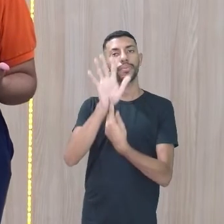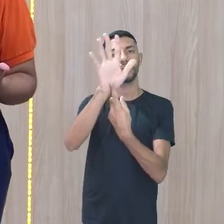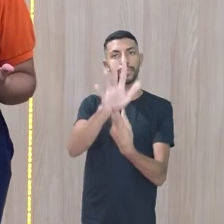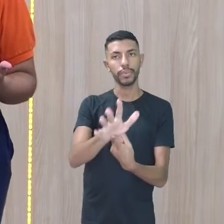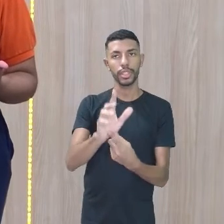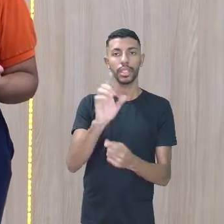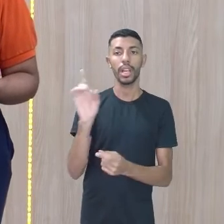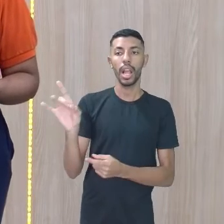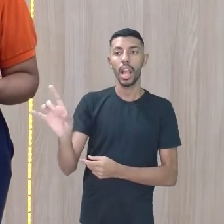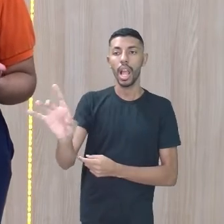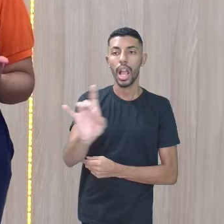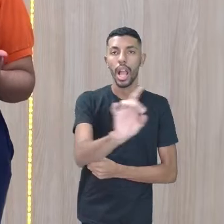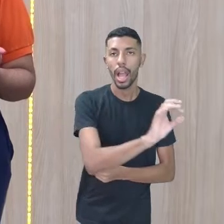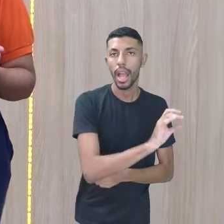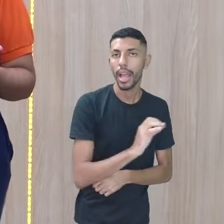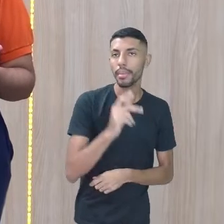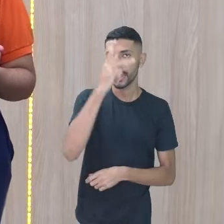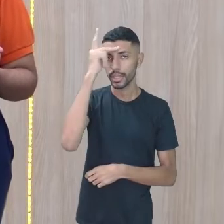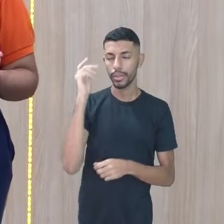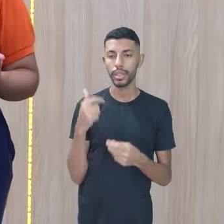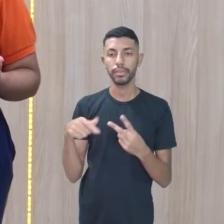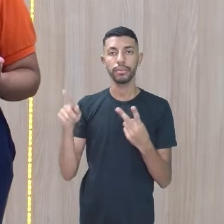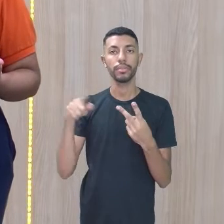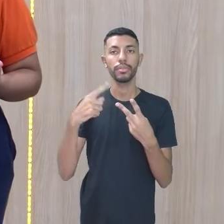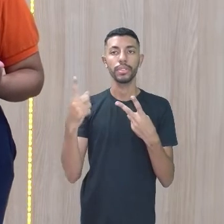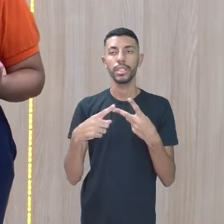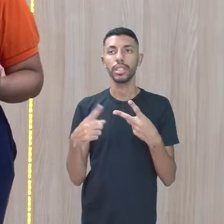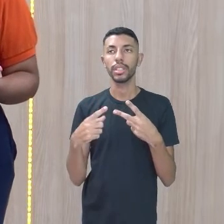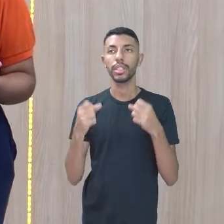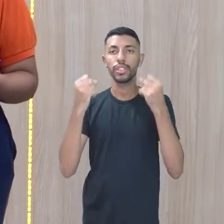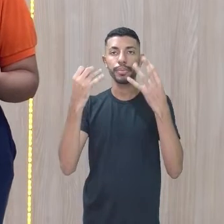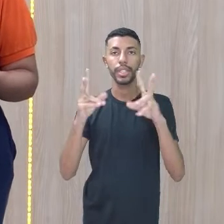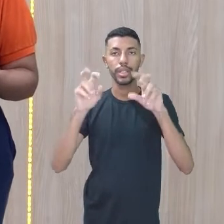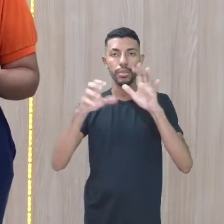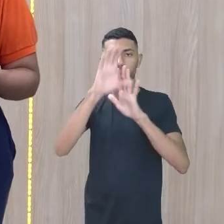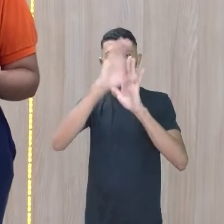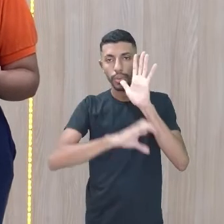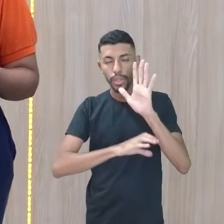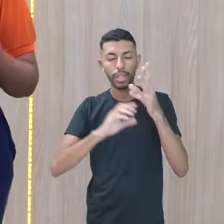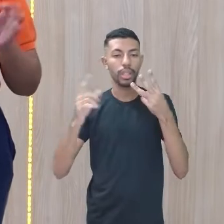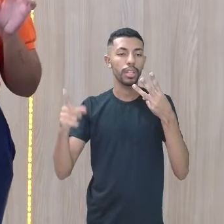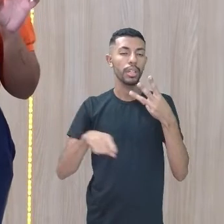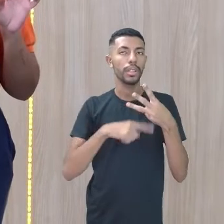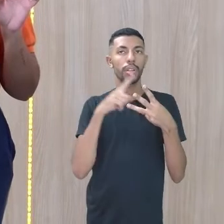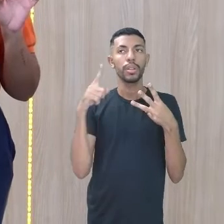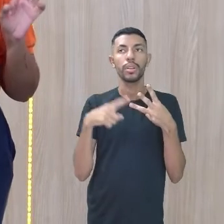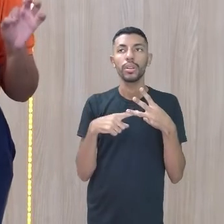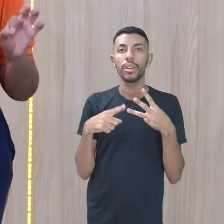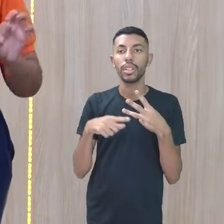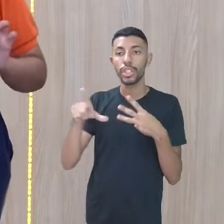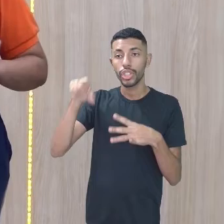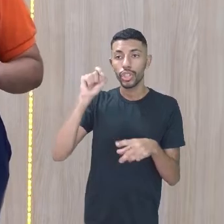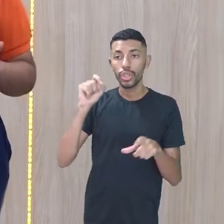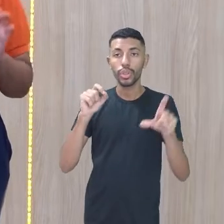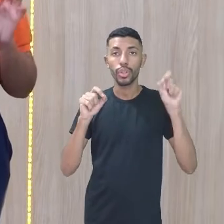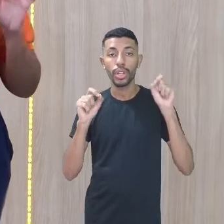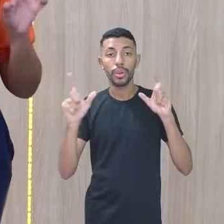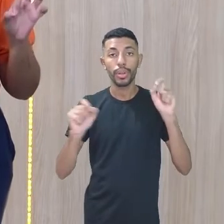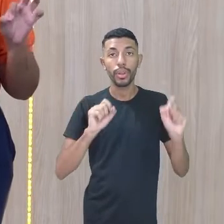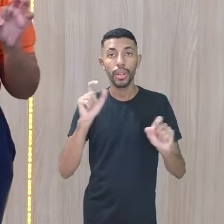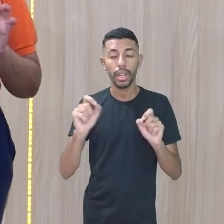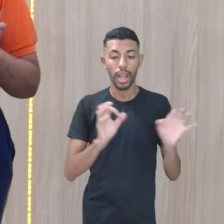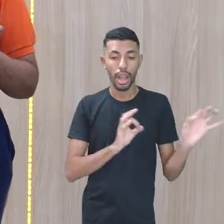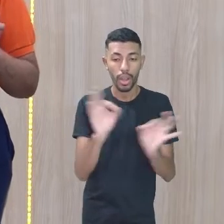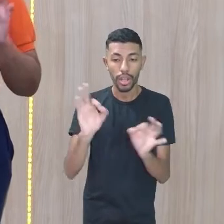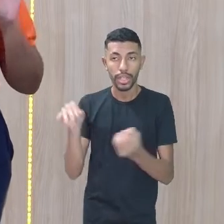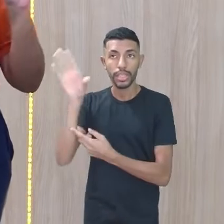apresentar os palestrantes, vou falar um pouquinho sobre o currículo deles, vou escolher a ordem em